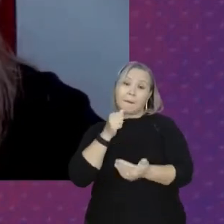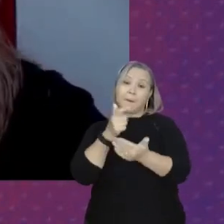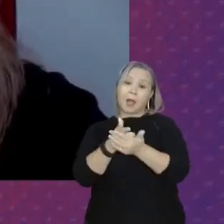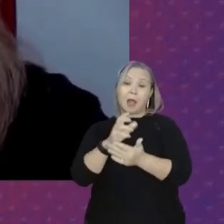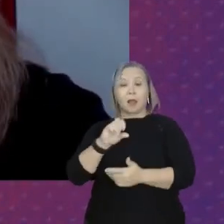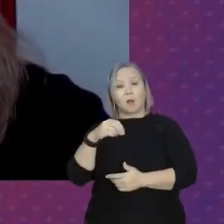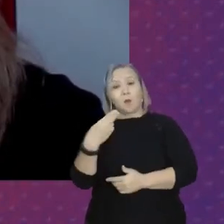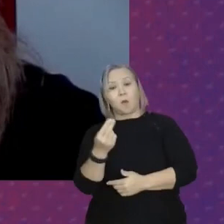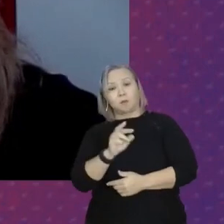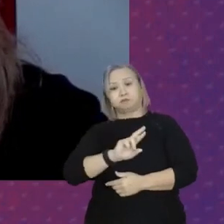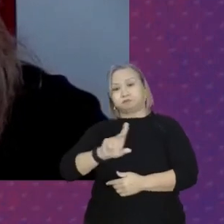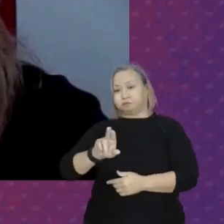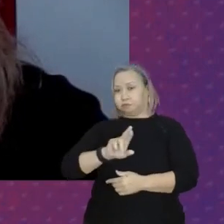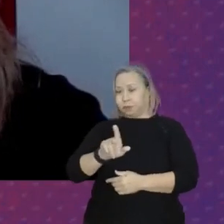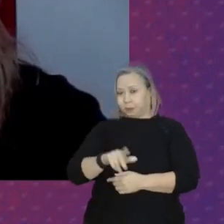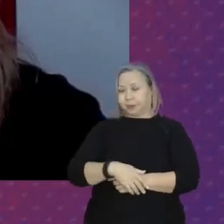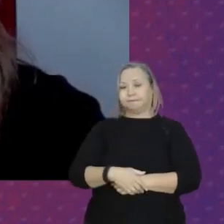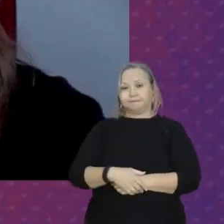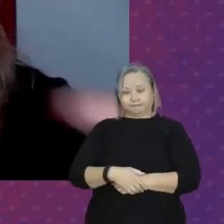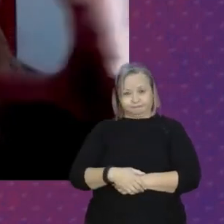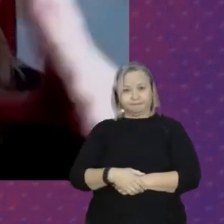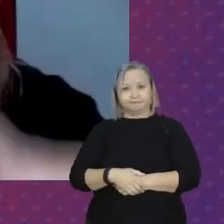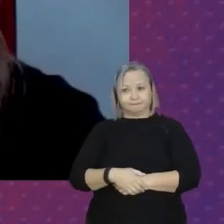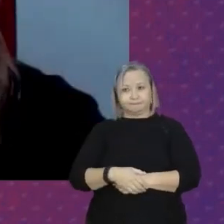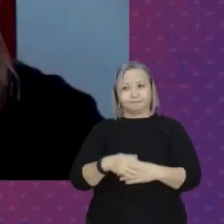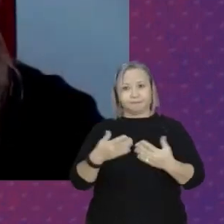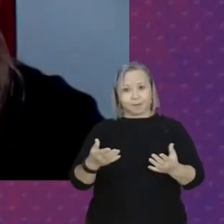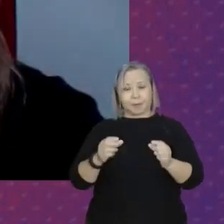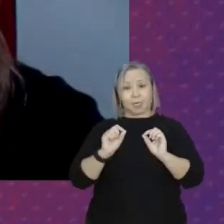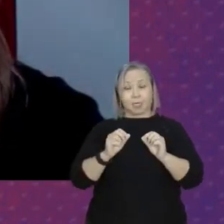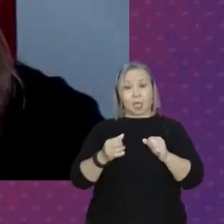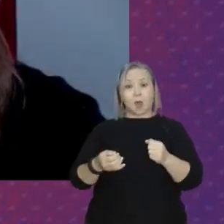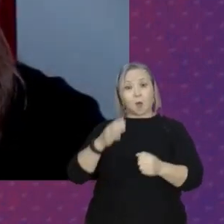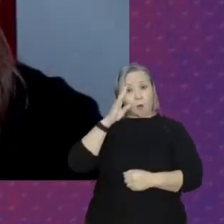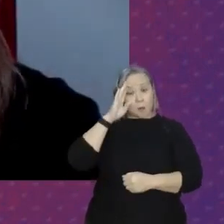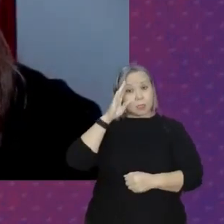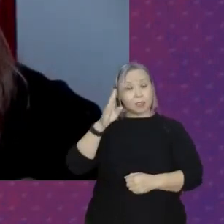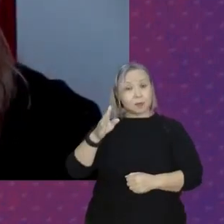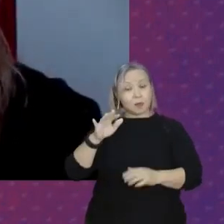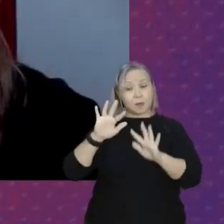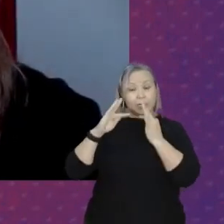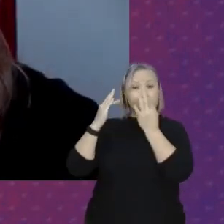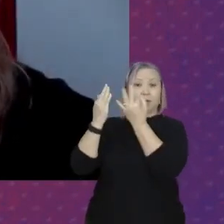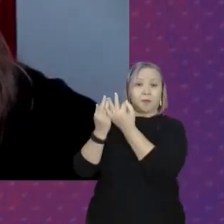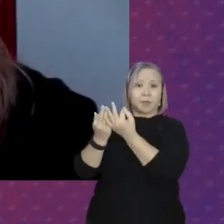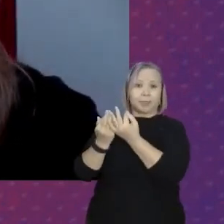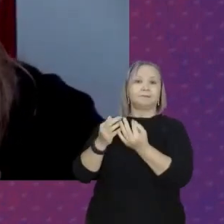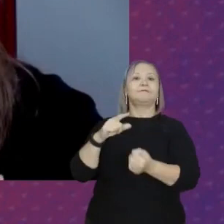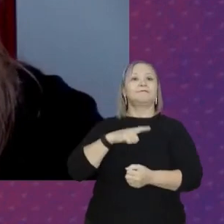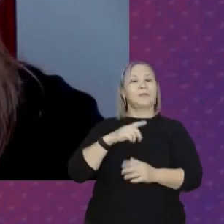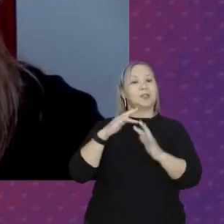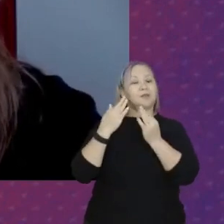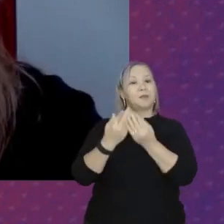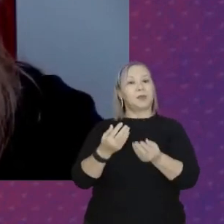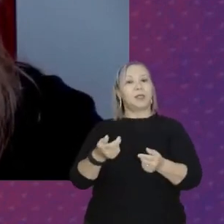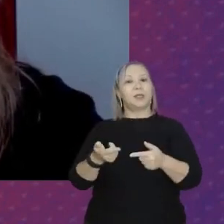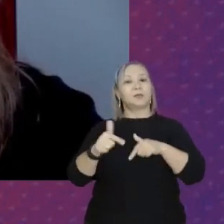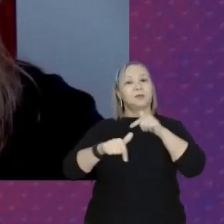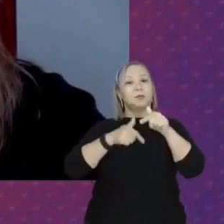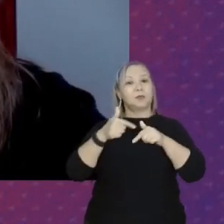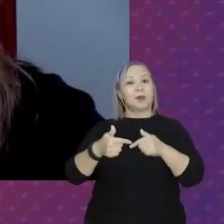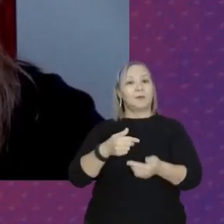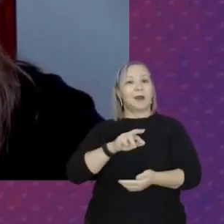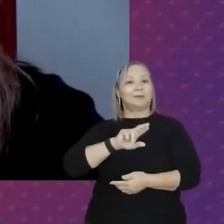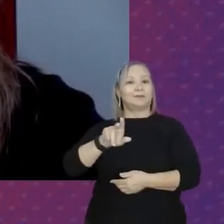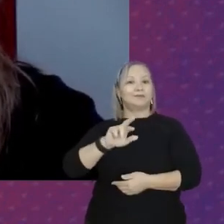né? Ele repousa principalmente nas famílias, no trabalho não remunerado das